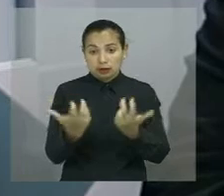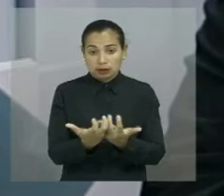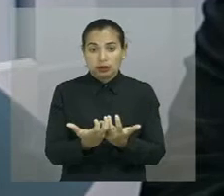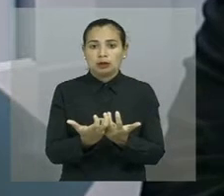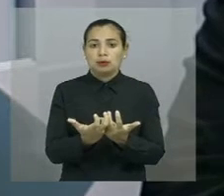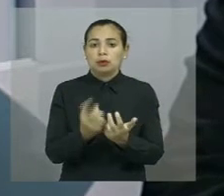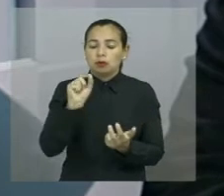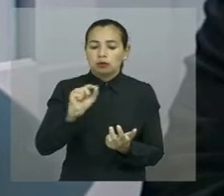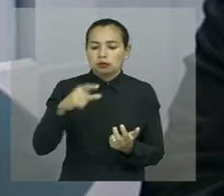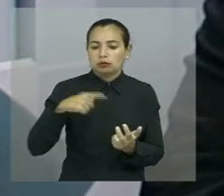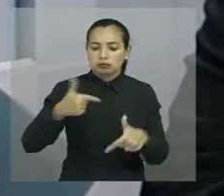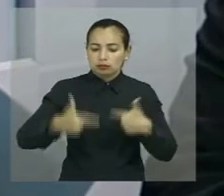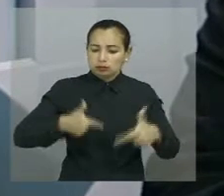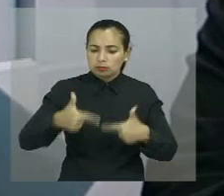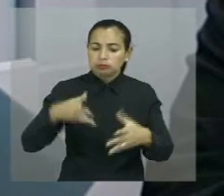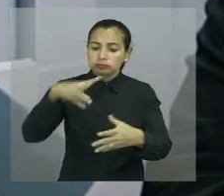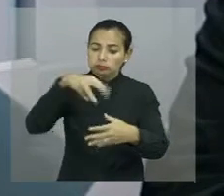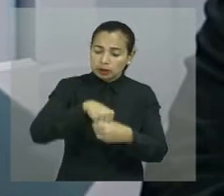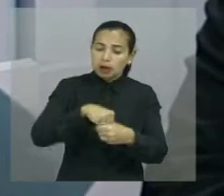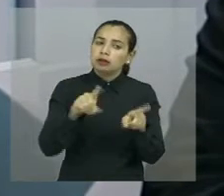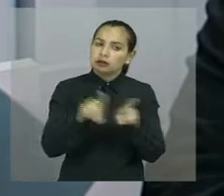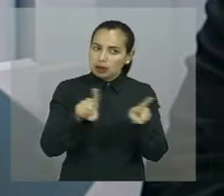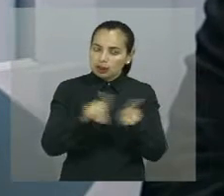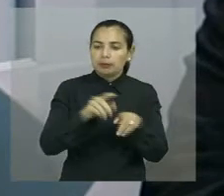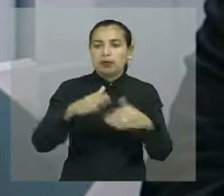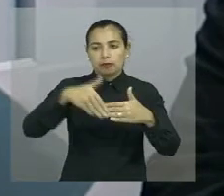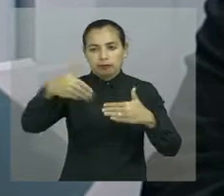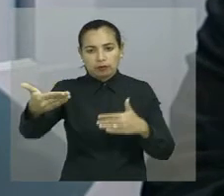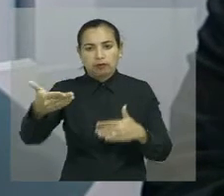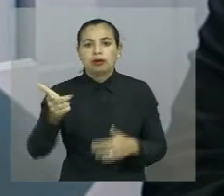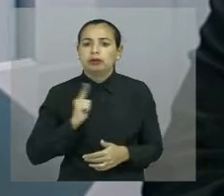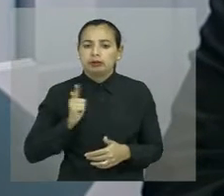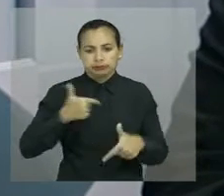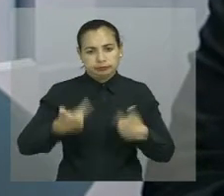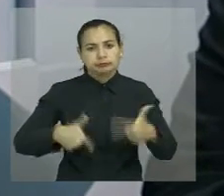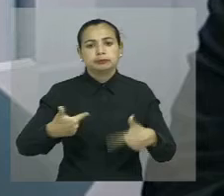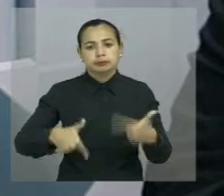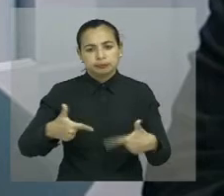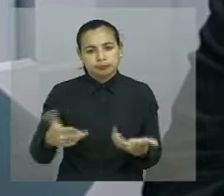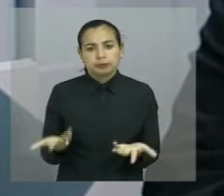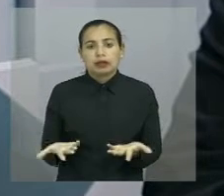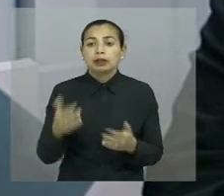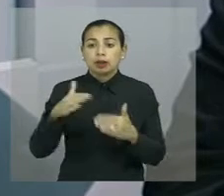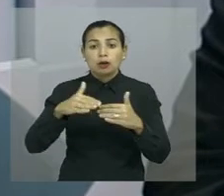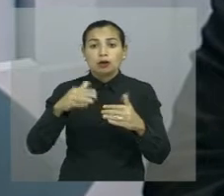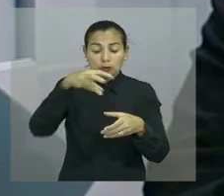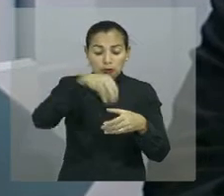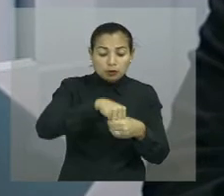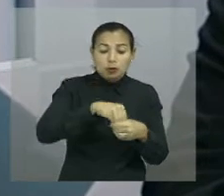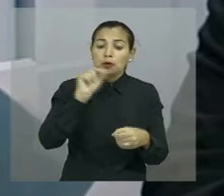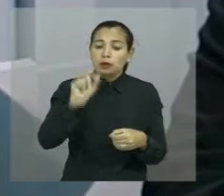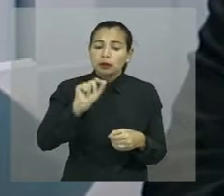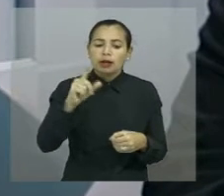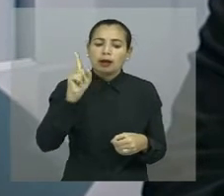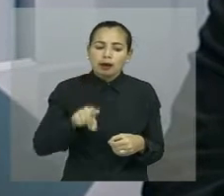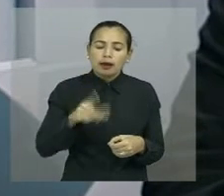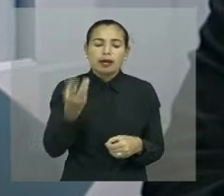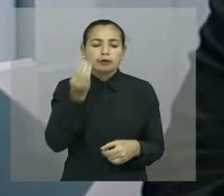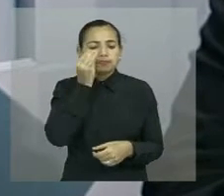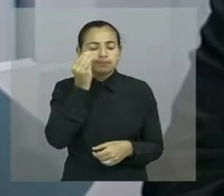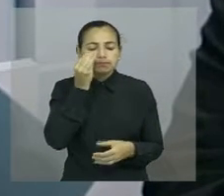o trabalho interno e os trabalhos externos, né? Exatamente. O trabalho interno seria exatamente para poder apreciar